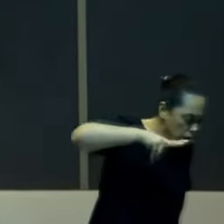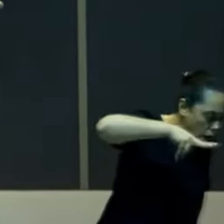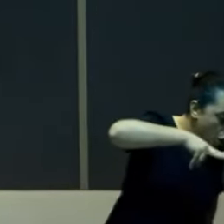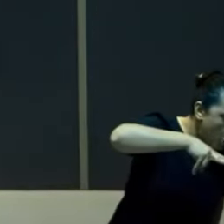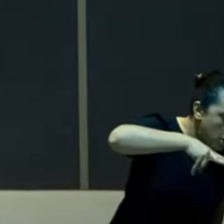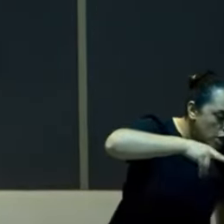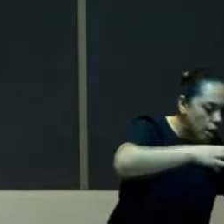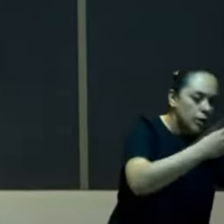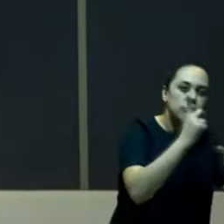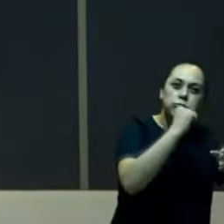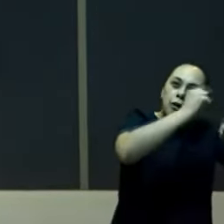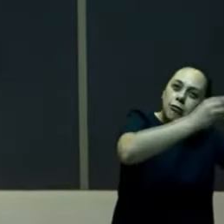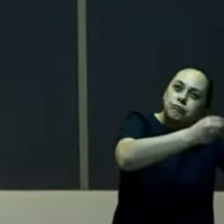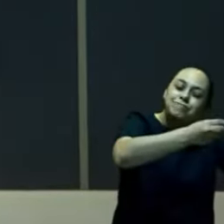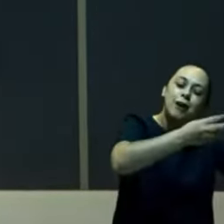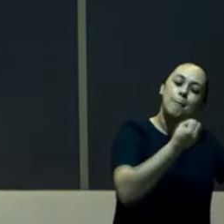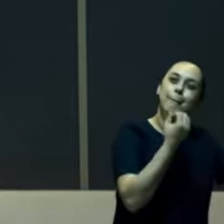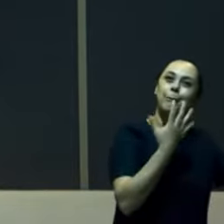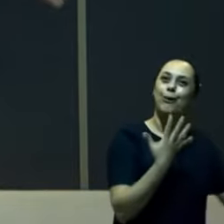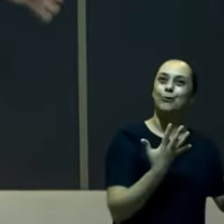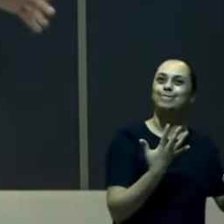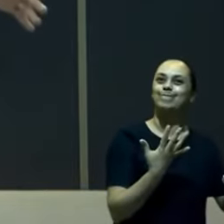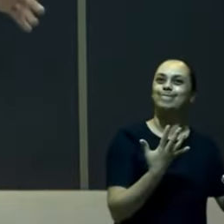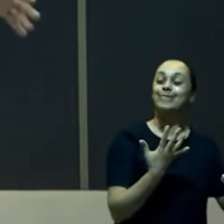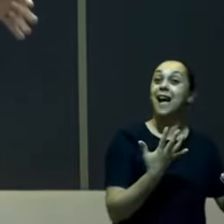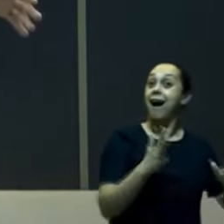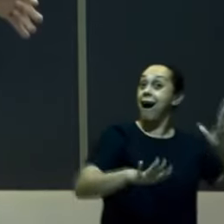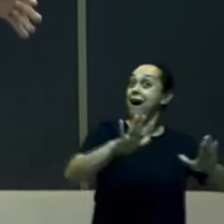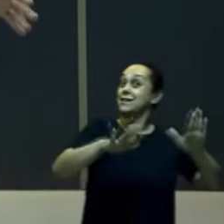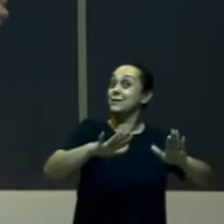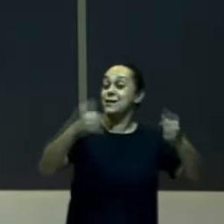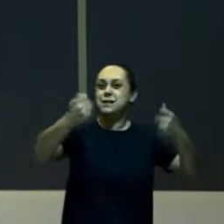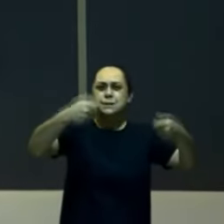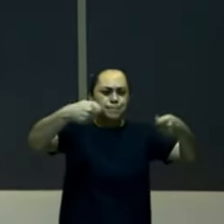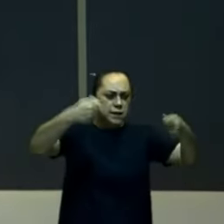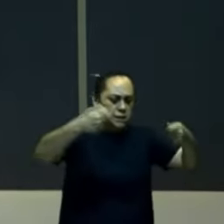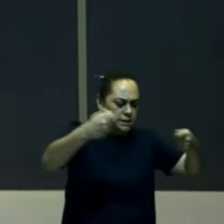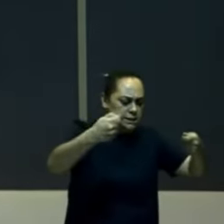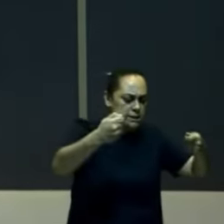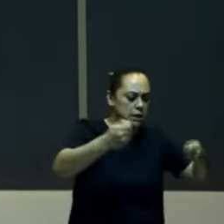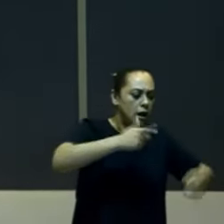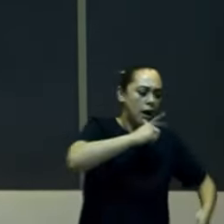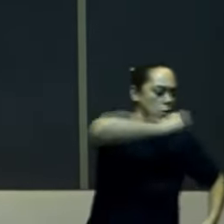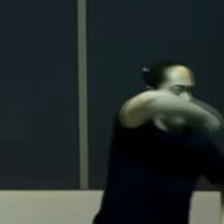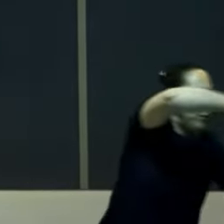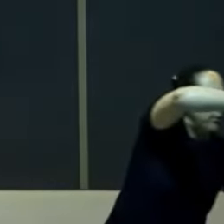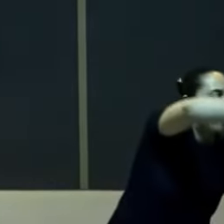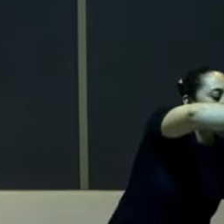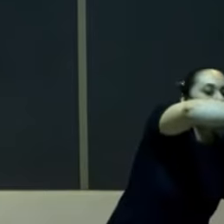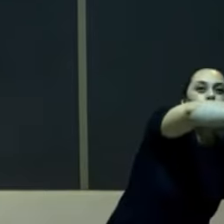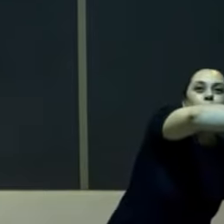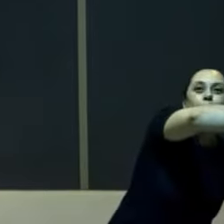estava, alguma coisa está acontecendo. Precisa de um pouquinho de vitamina, precisa de um pouquinho de sol, ou precisa de um pouquinho